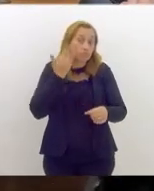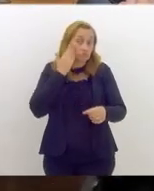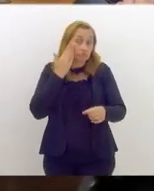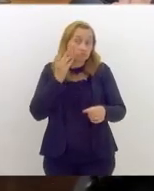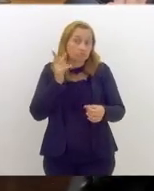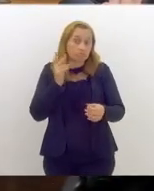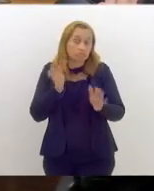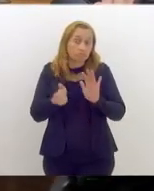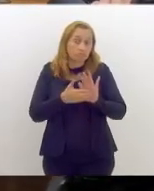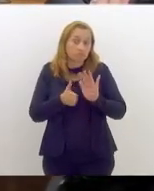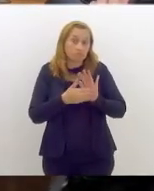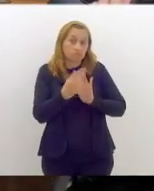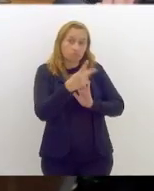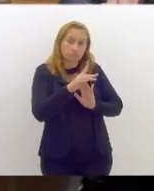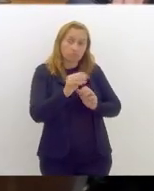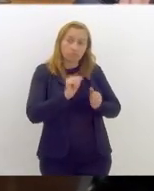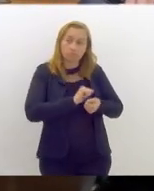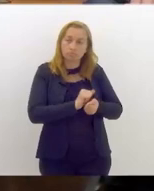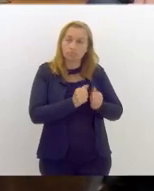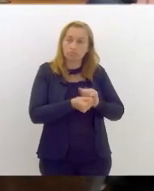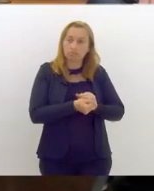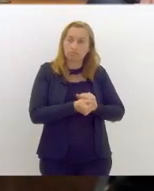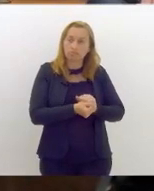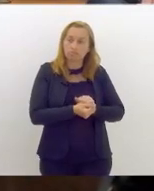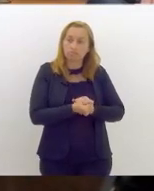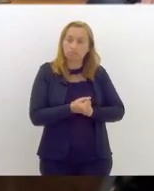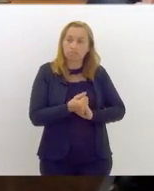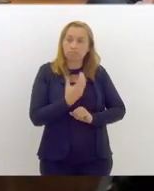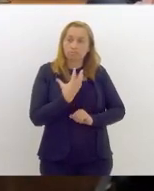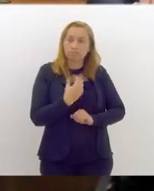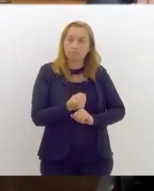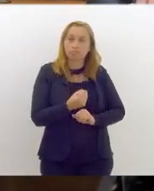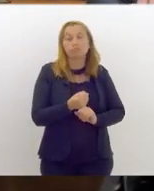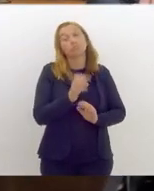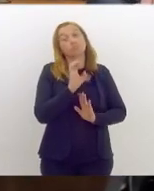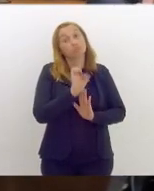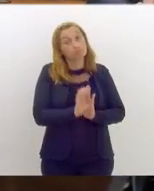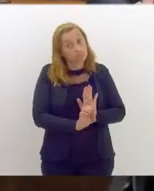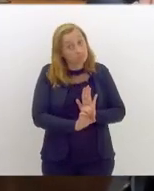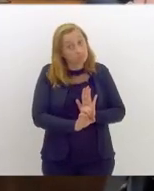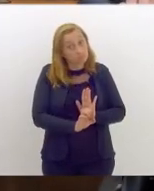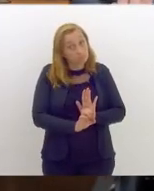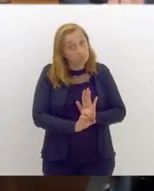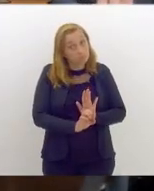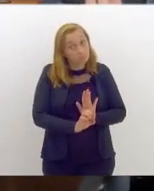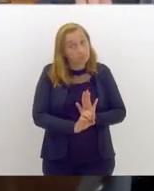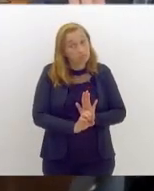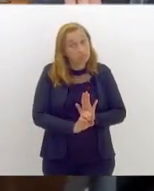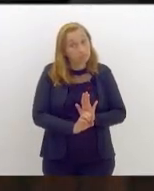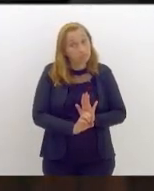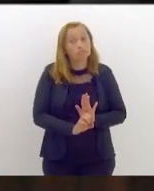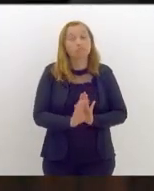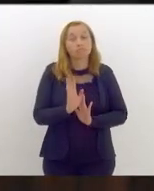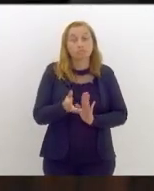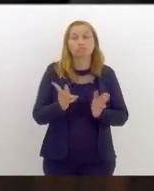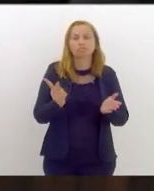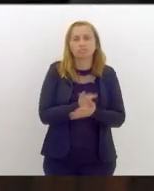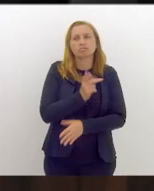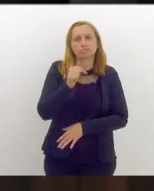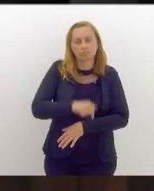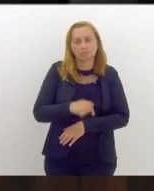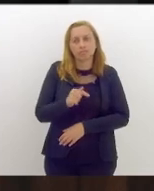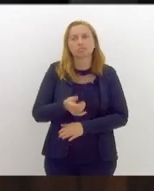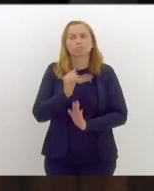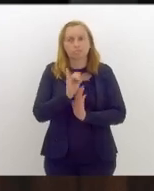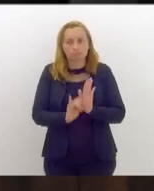que a proposta de vossa excelência é adotar o procedimento da procuradoria em relação a emenda agora em relação ao que já aconteceu aqui de